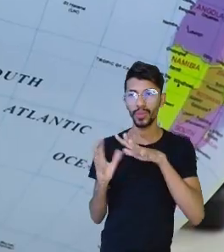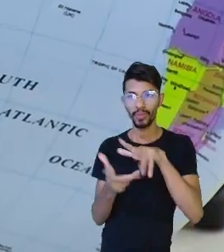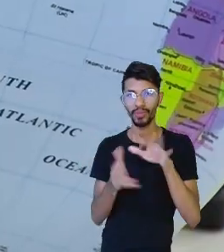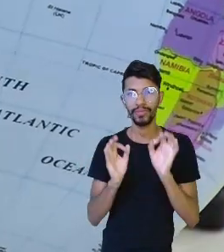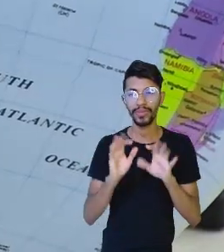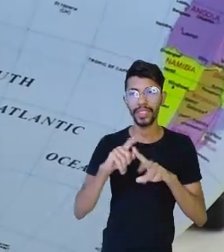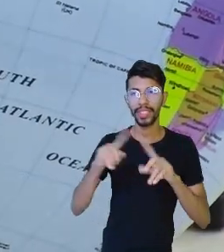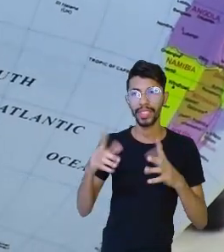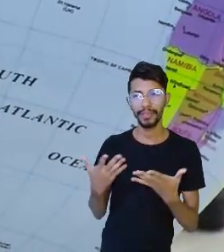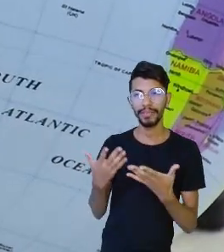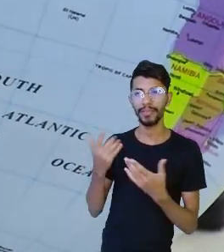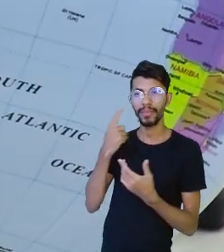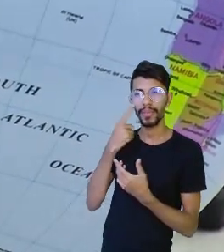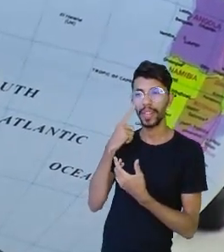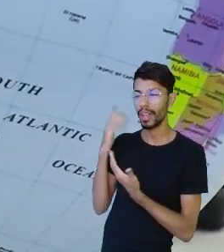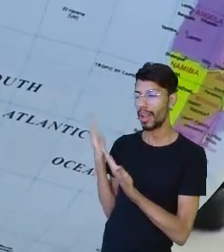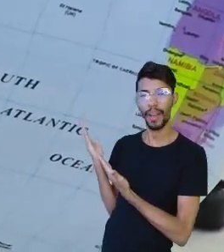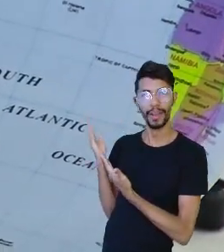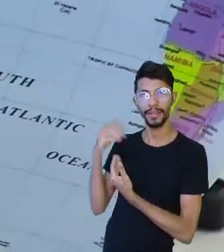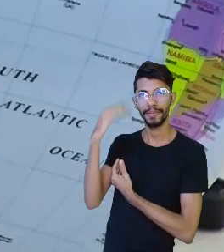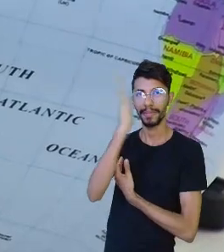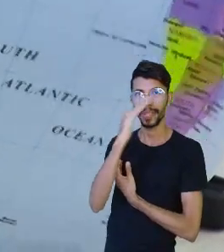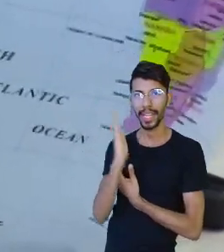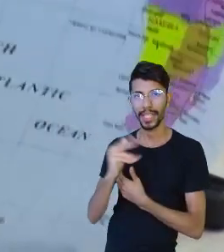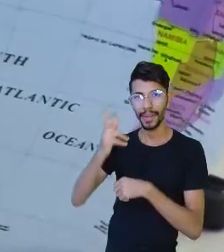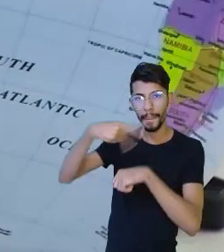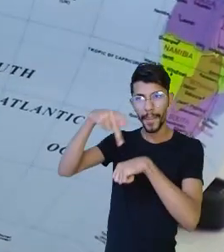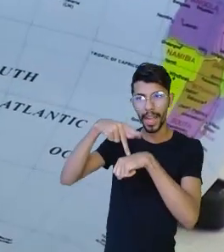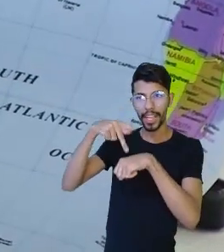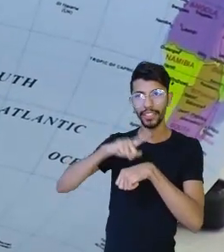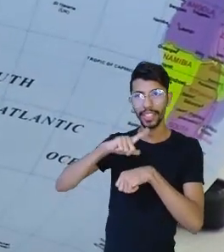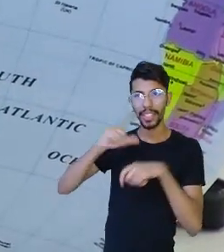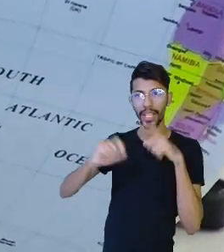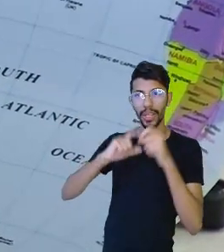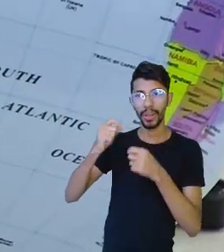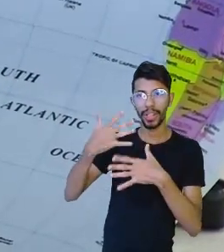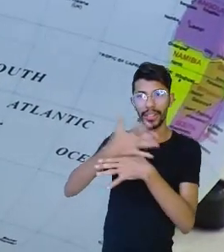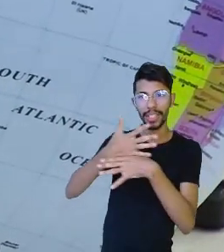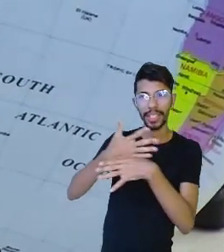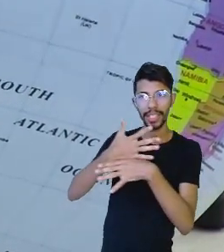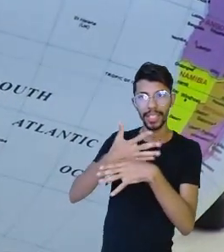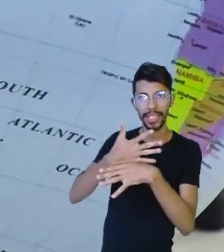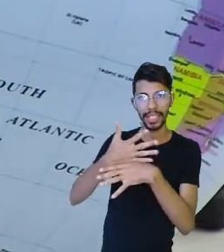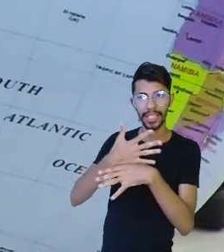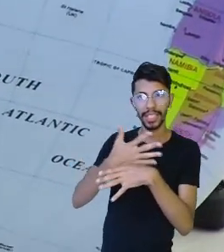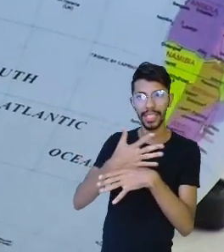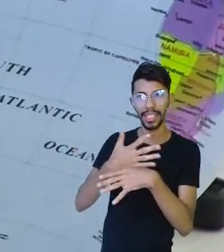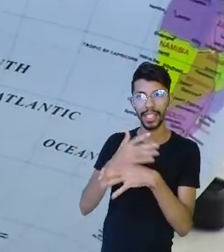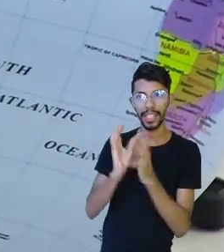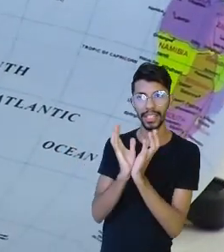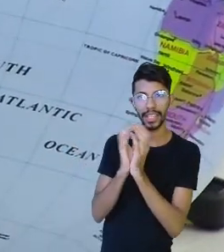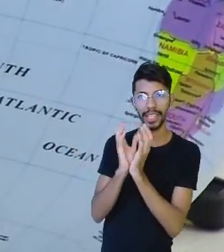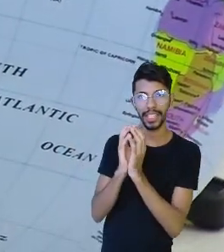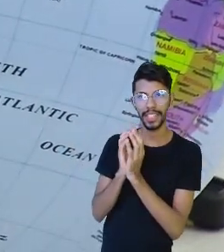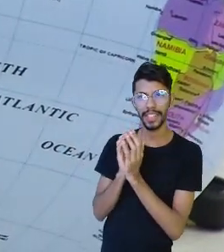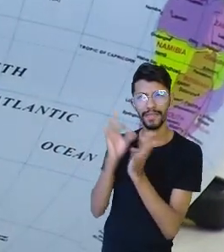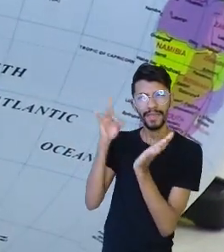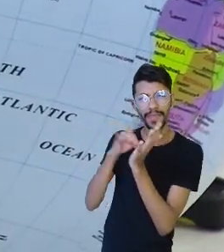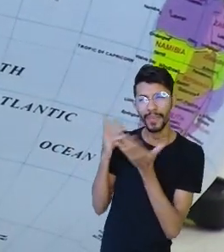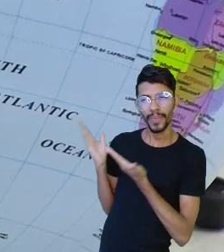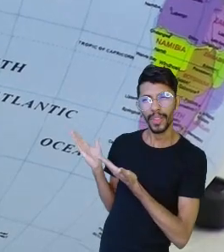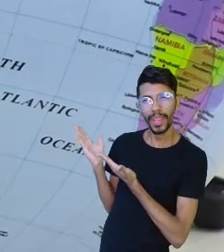Brasil, nós temos a cidade do Recife, aqui, nesse pontinho, exatamente nesse ponto aqui que eu estou